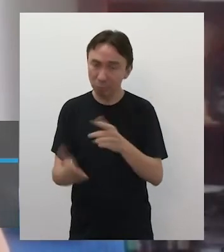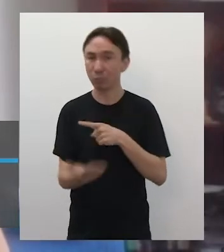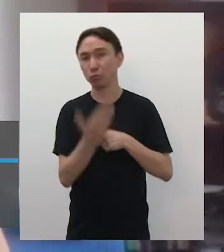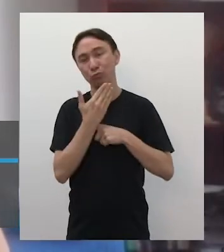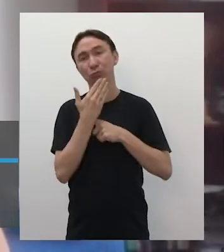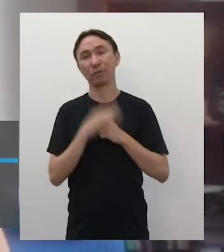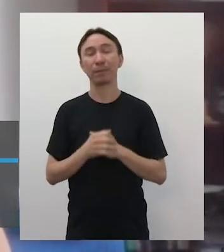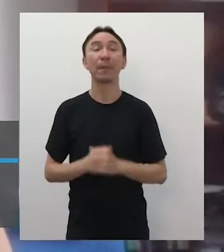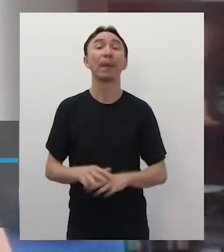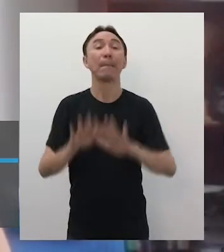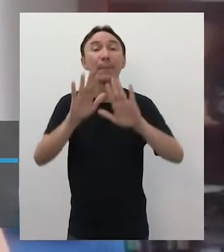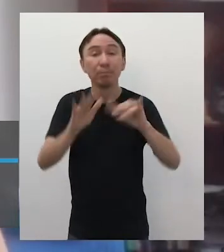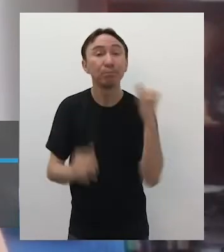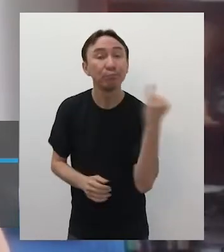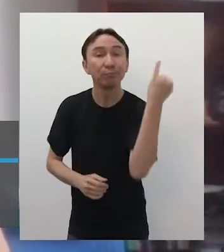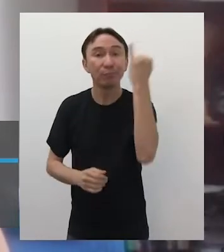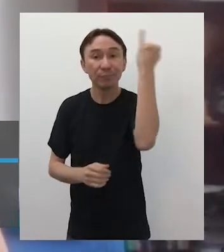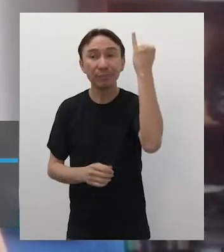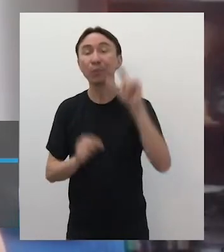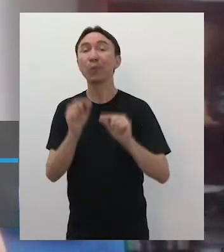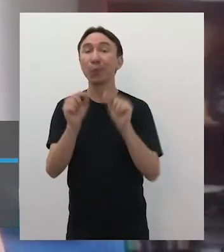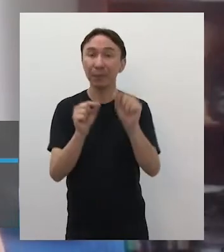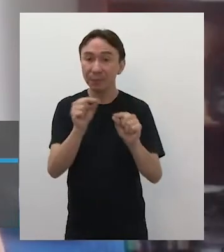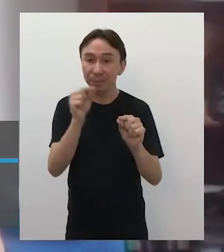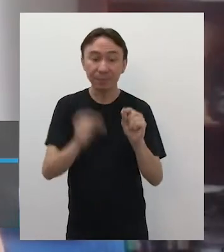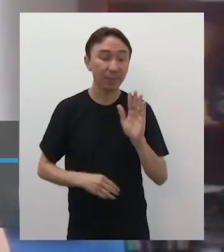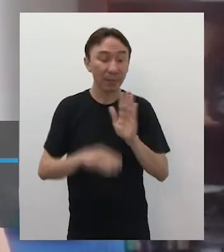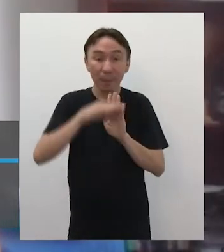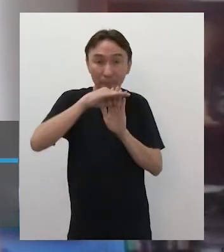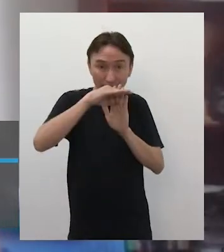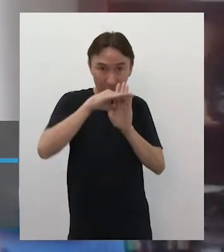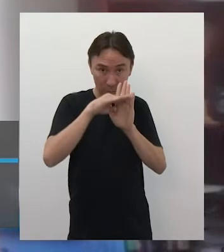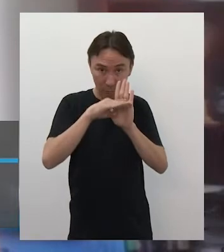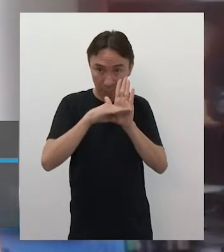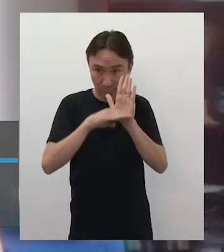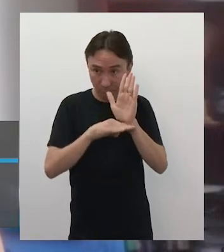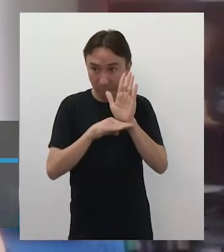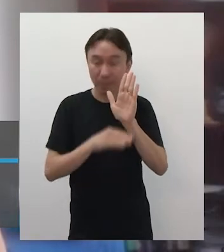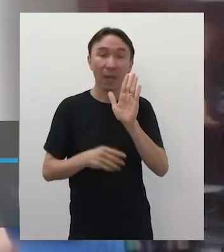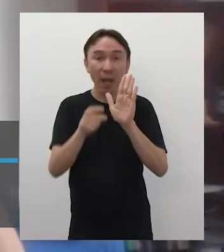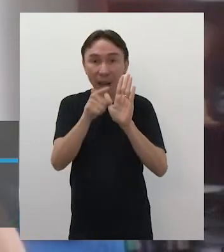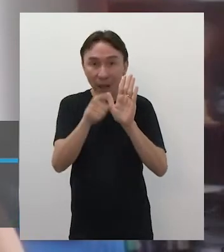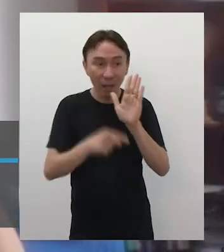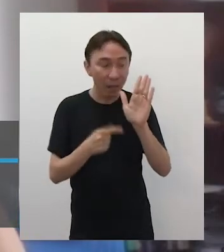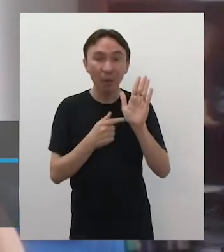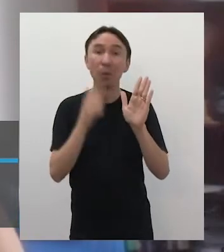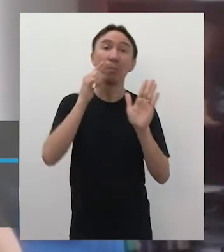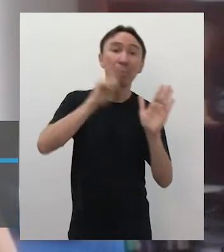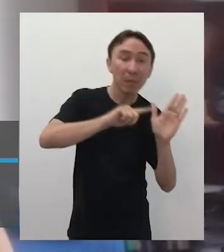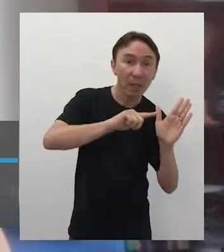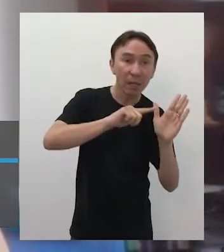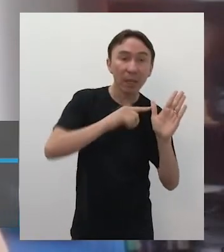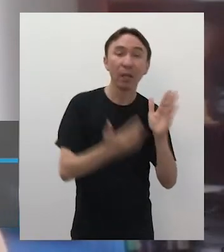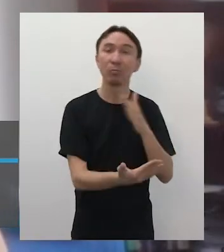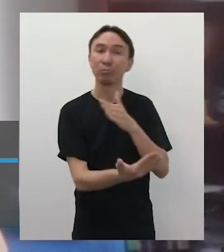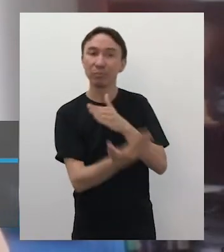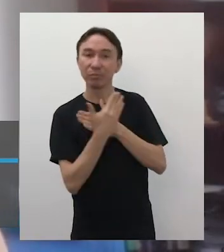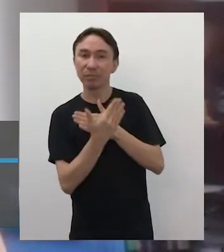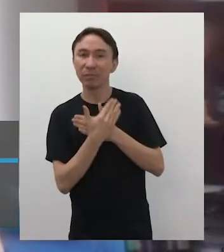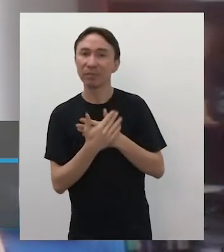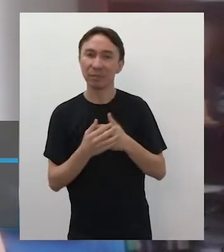preciso entregar aquele relatório, eu preciso terminar de corrigir essa prova, isso é uma urgência, então eu